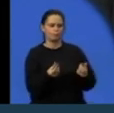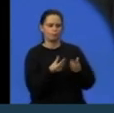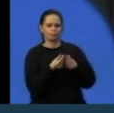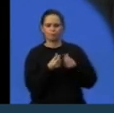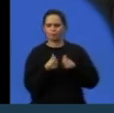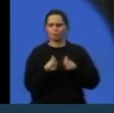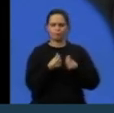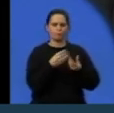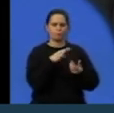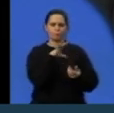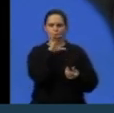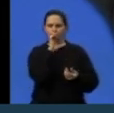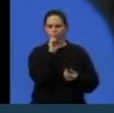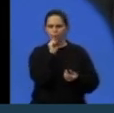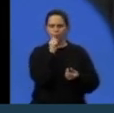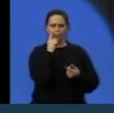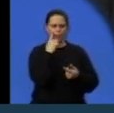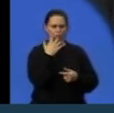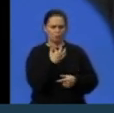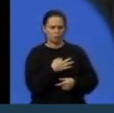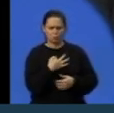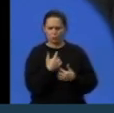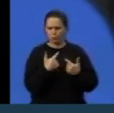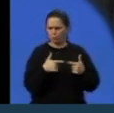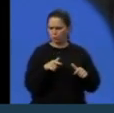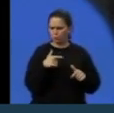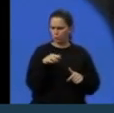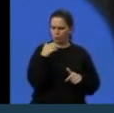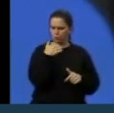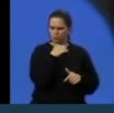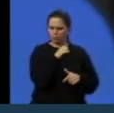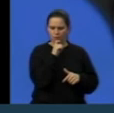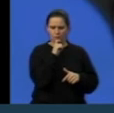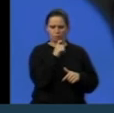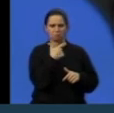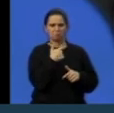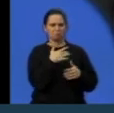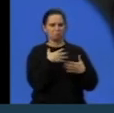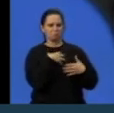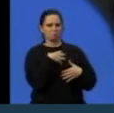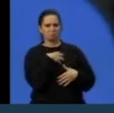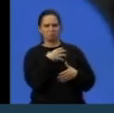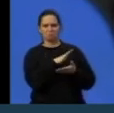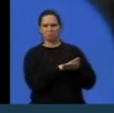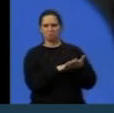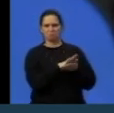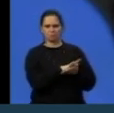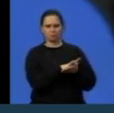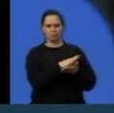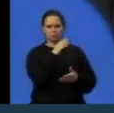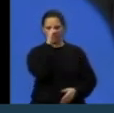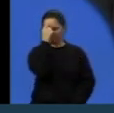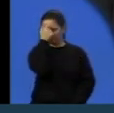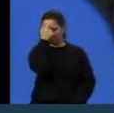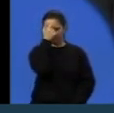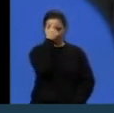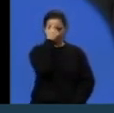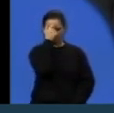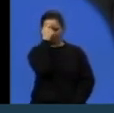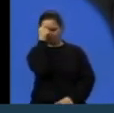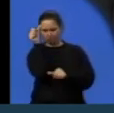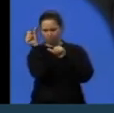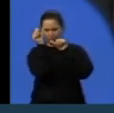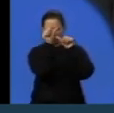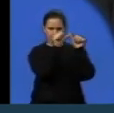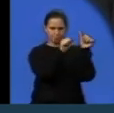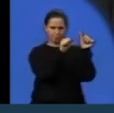sensação, seja ela dor, seja ela ao quente, ao frio. Alteração no nível de consciência, geralmente a